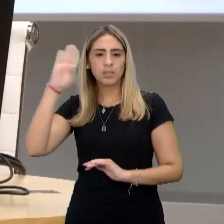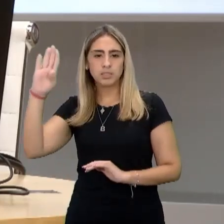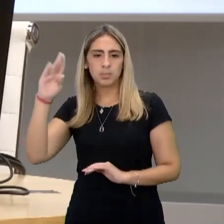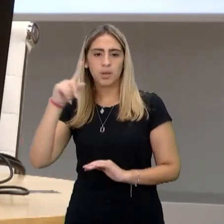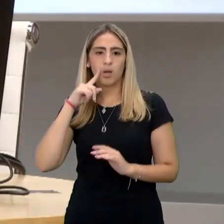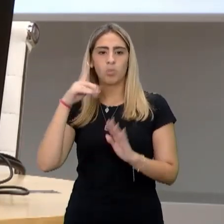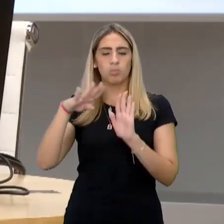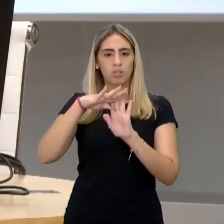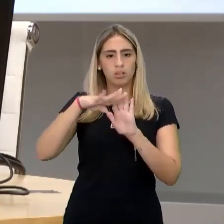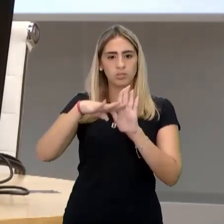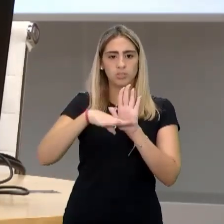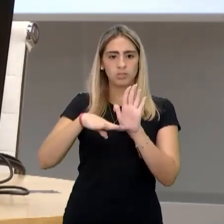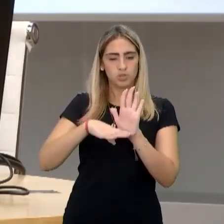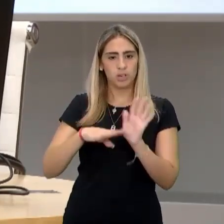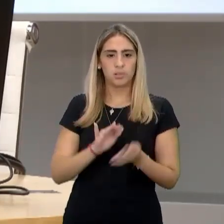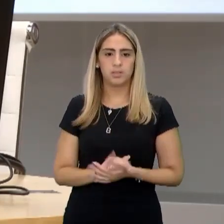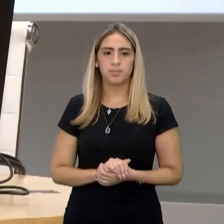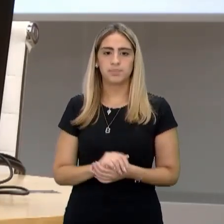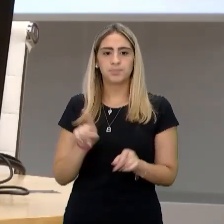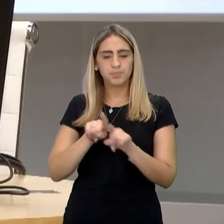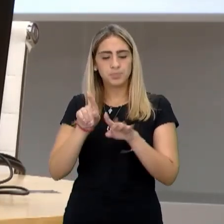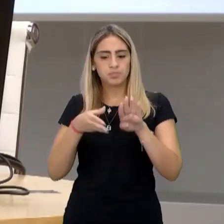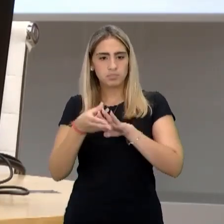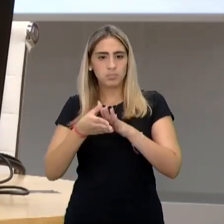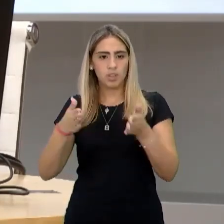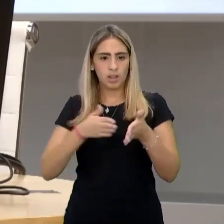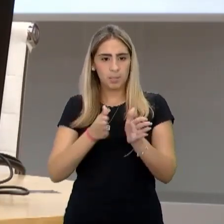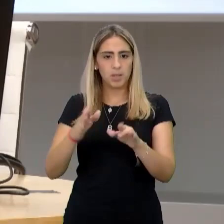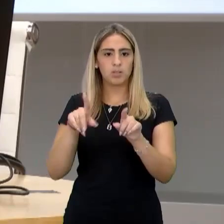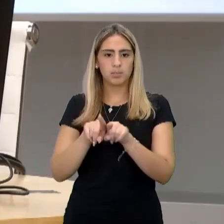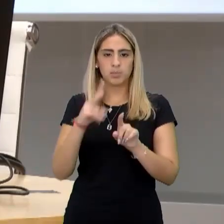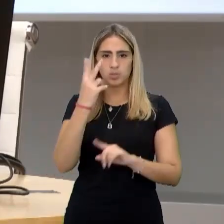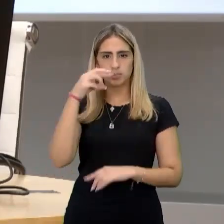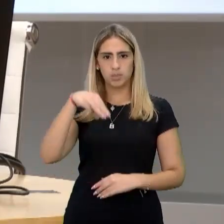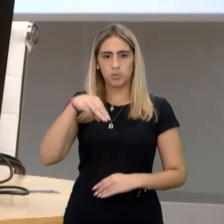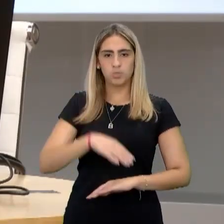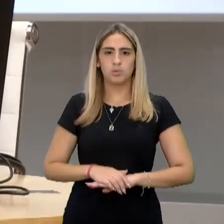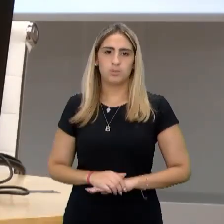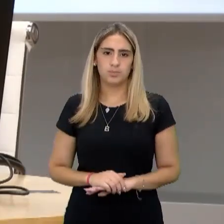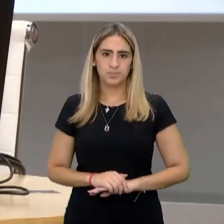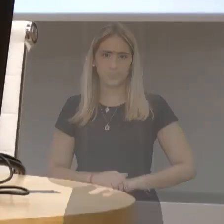a agenda, tá bom? Mas o alinhamento também que a gente vai ver. Então 2 minutos, produção.